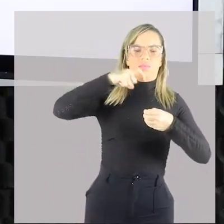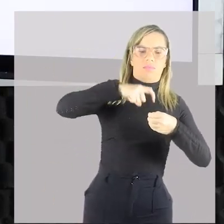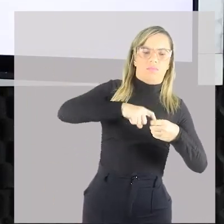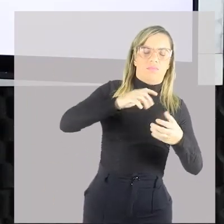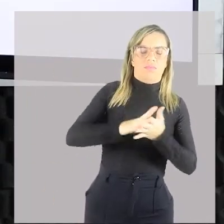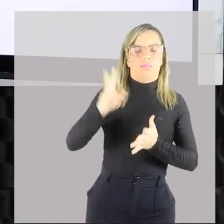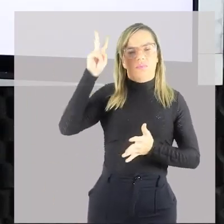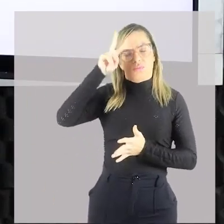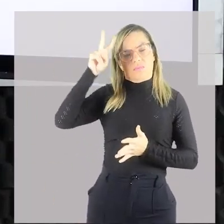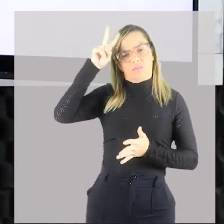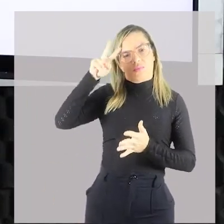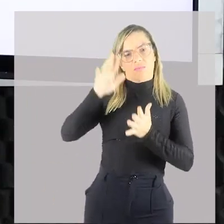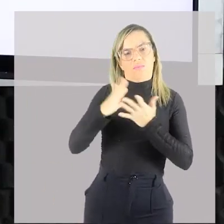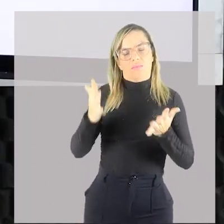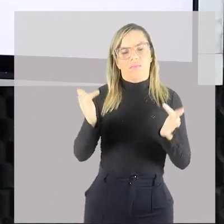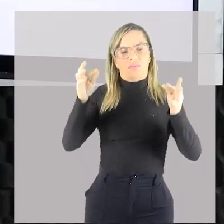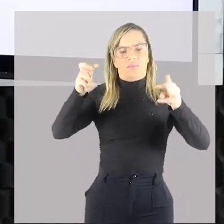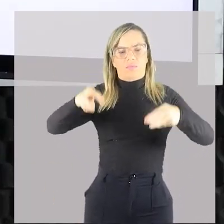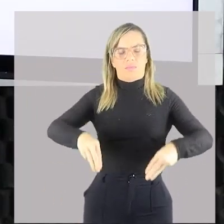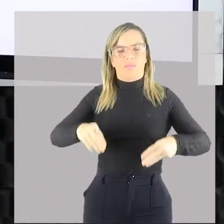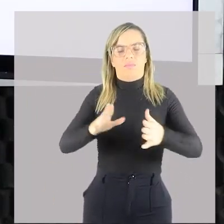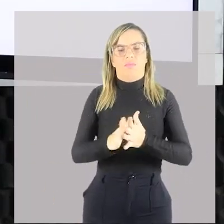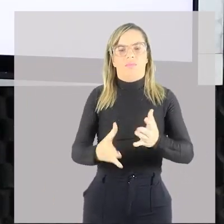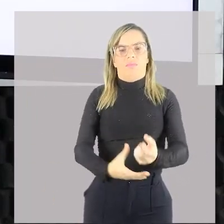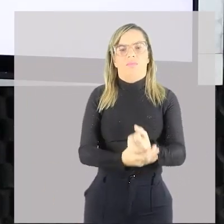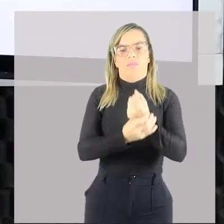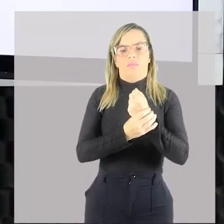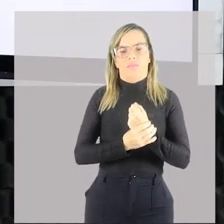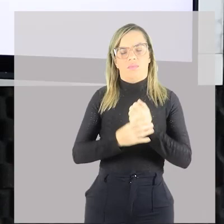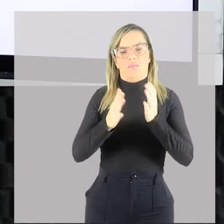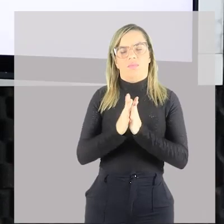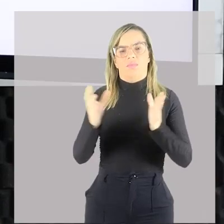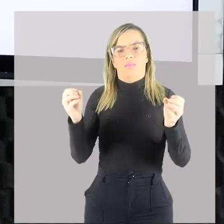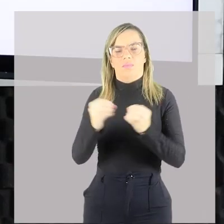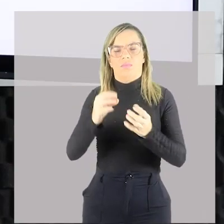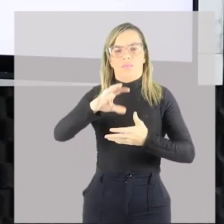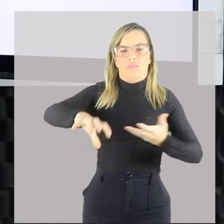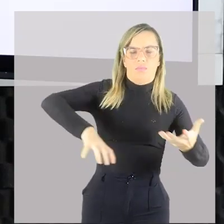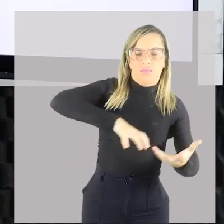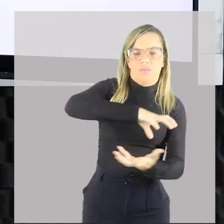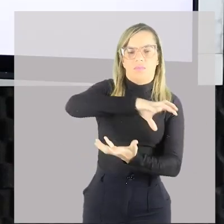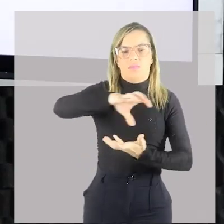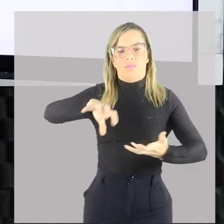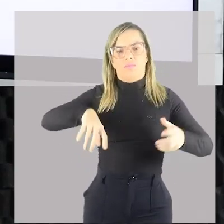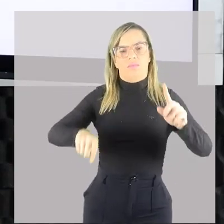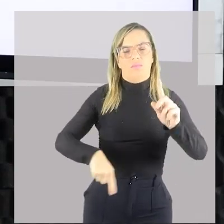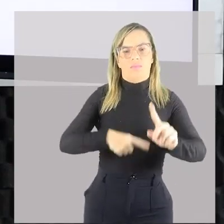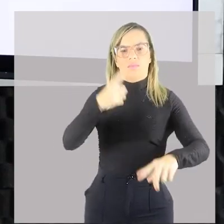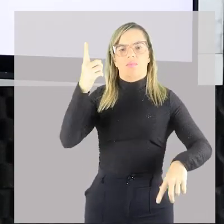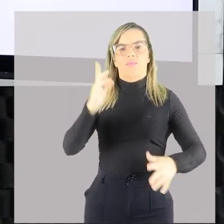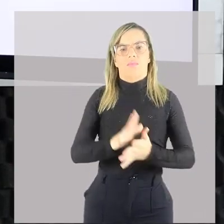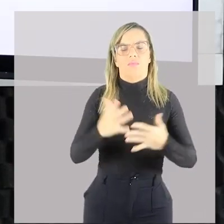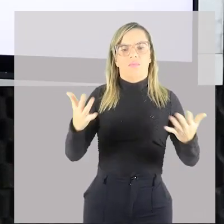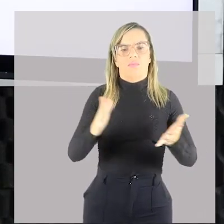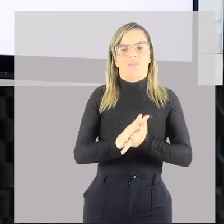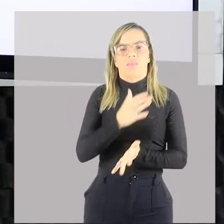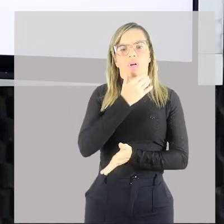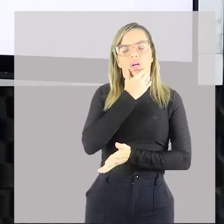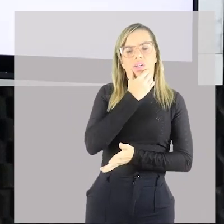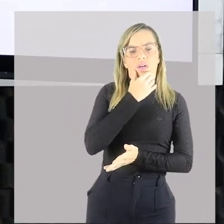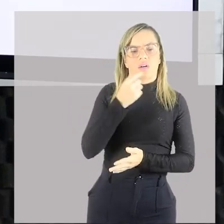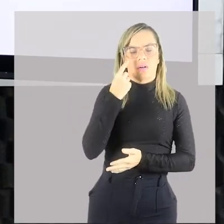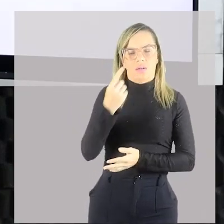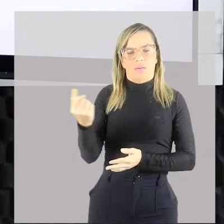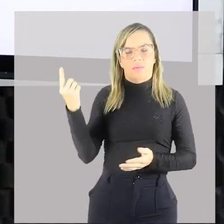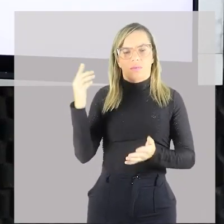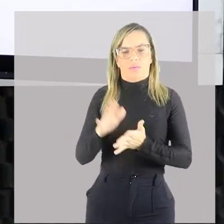ali no final do absolutismo, já ali perto da Revolução Gloriosa, porque ele é inglês, tá? E